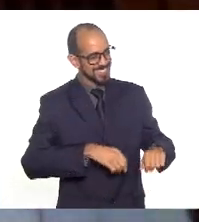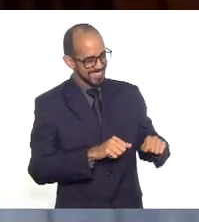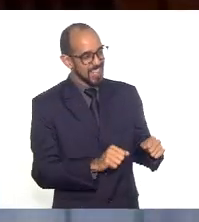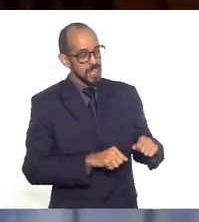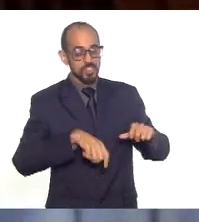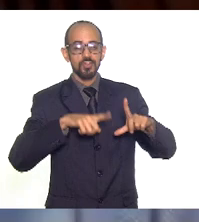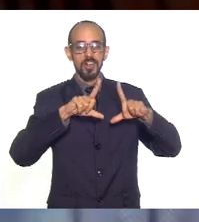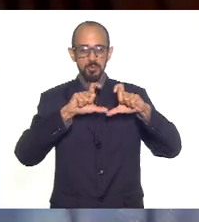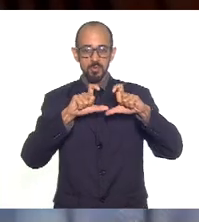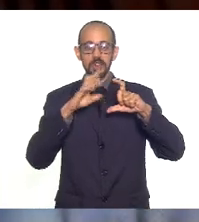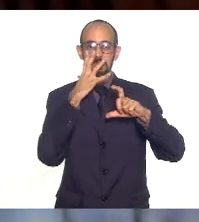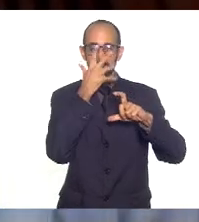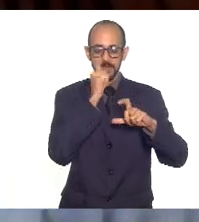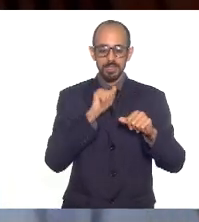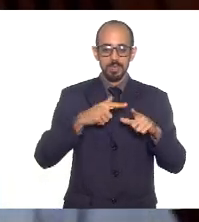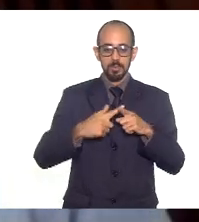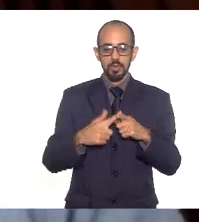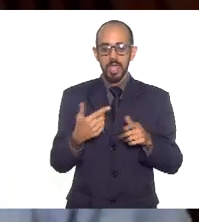é